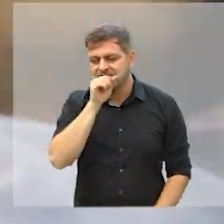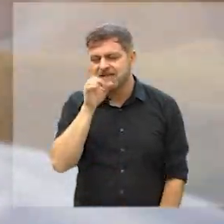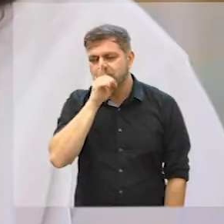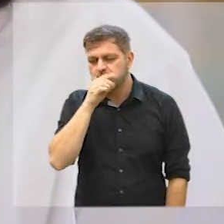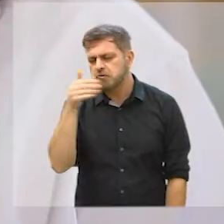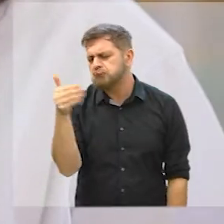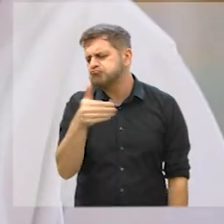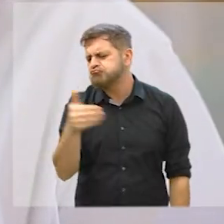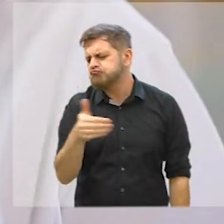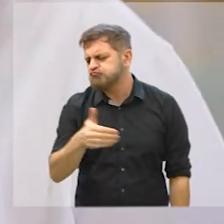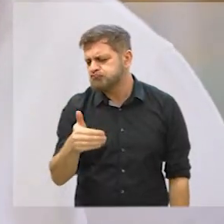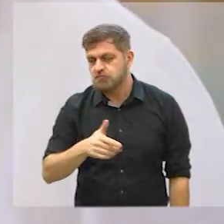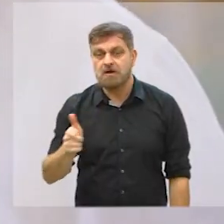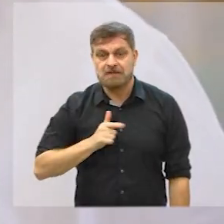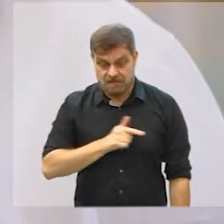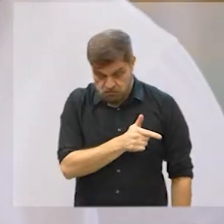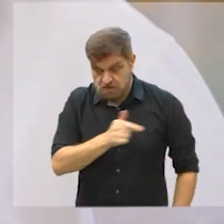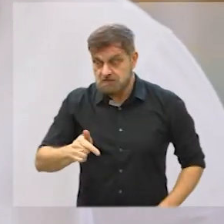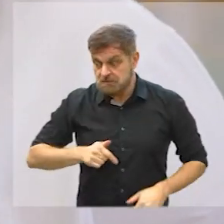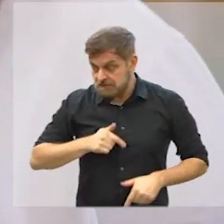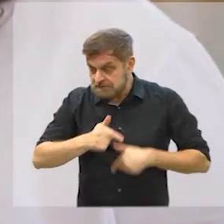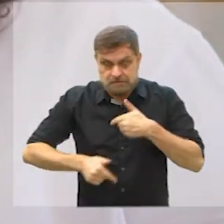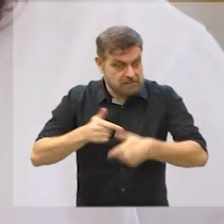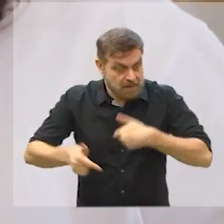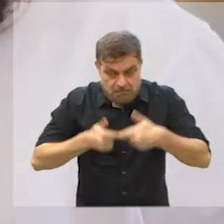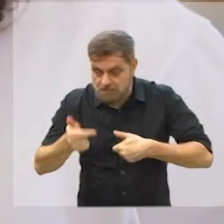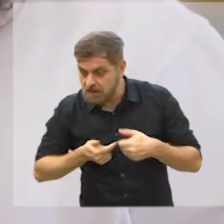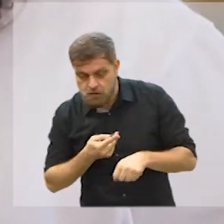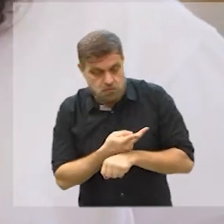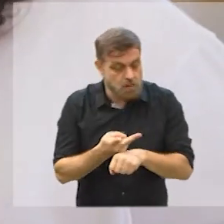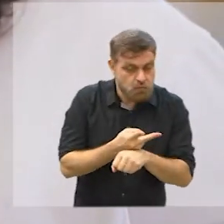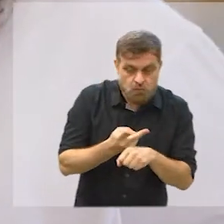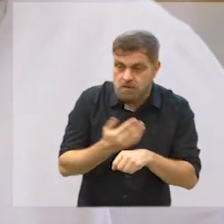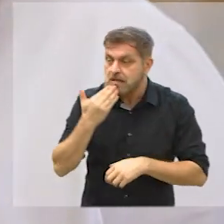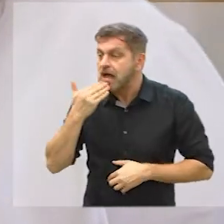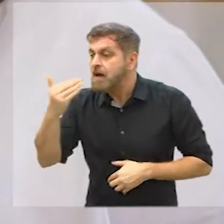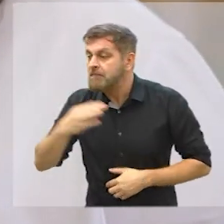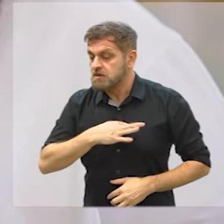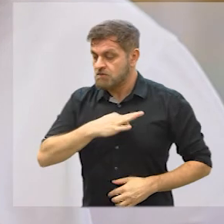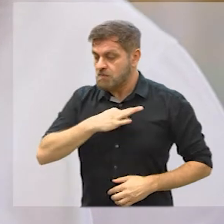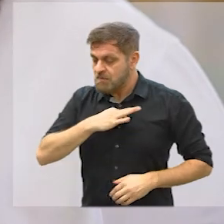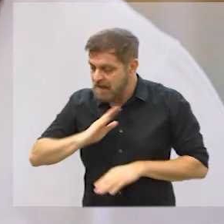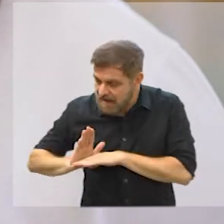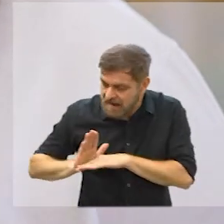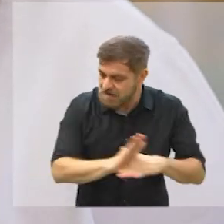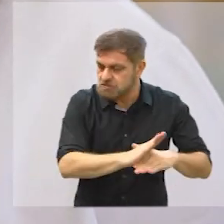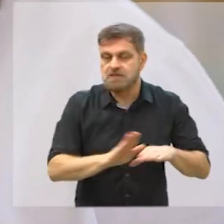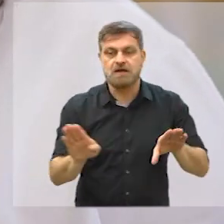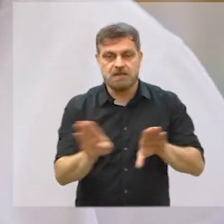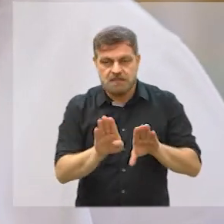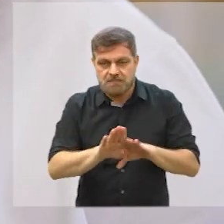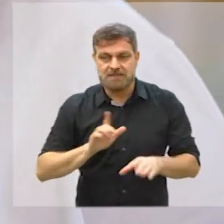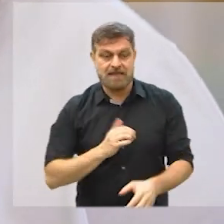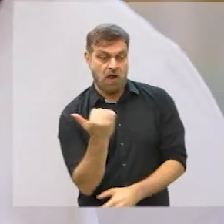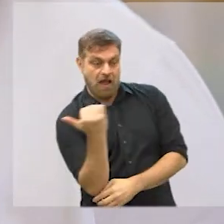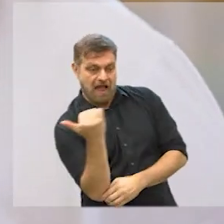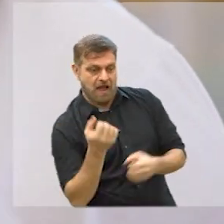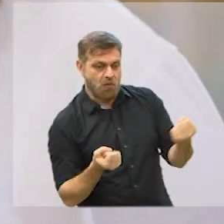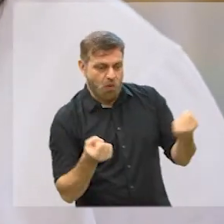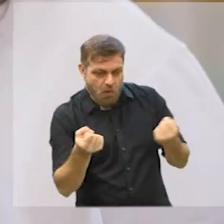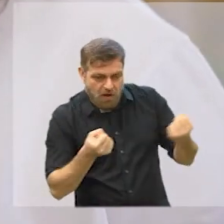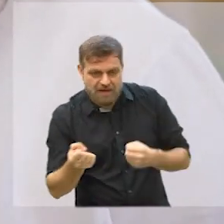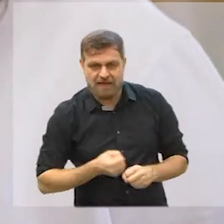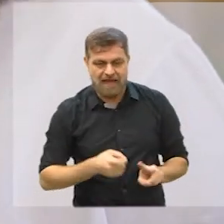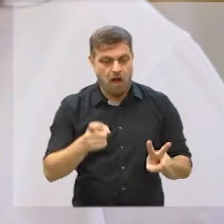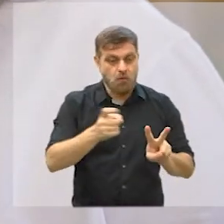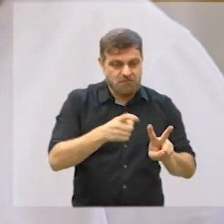é assim e durante a semana também. Tem as correrias durante a semana. A gente pede muito para os voluntários ajudarem também. Eles ajudam com caronas,